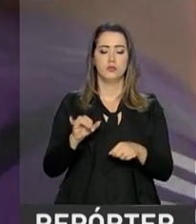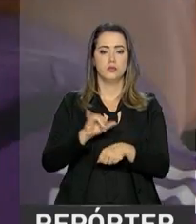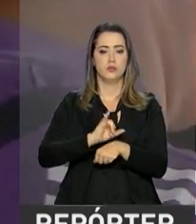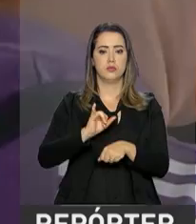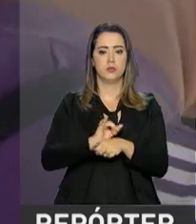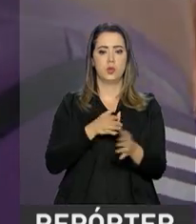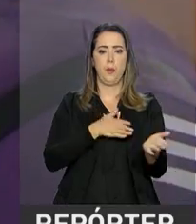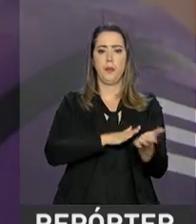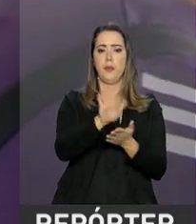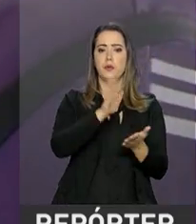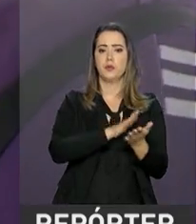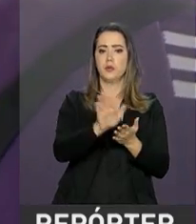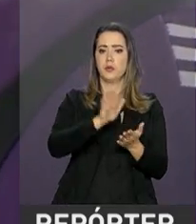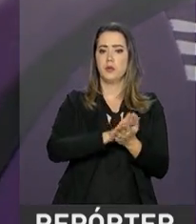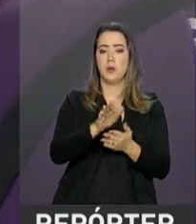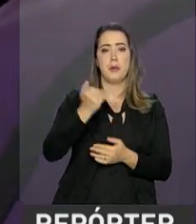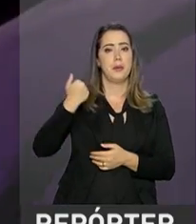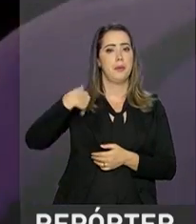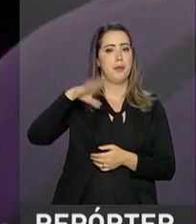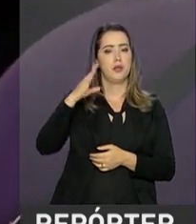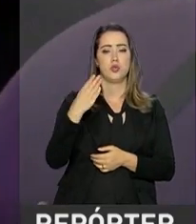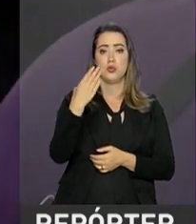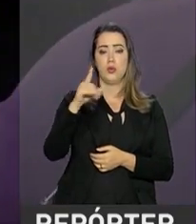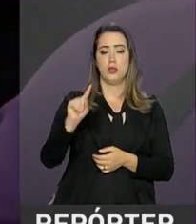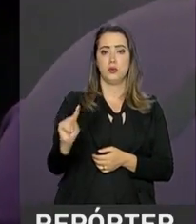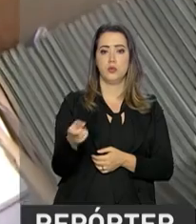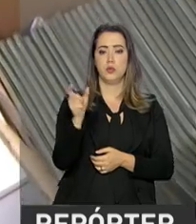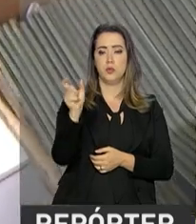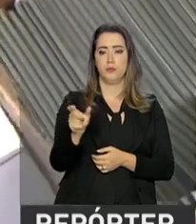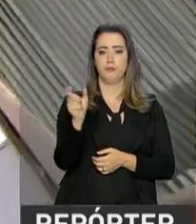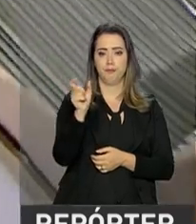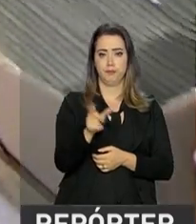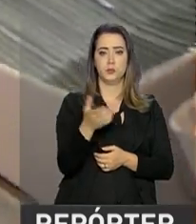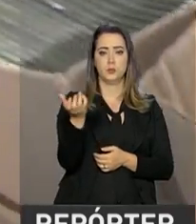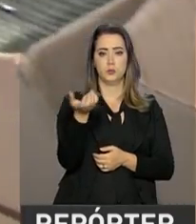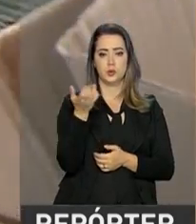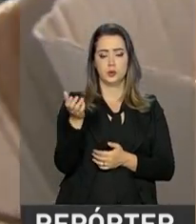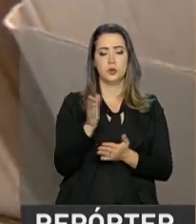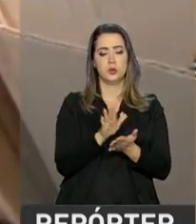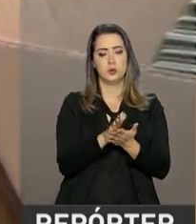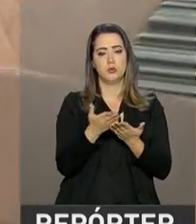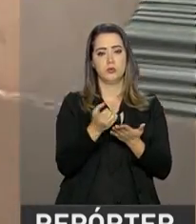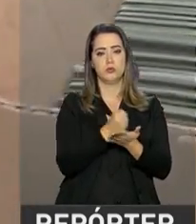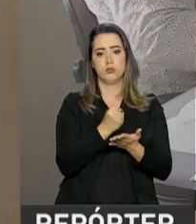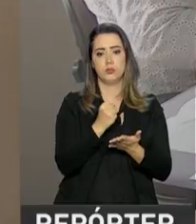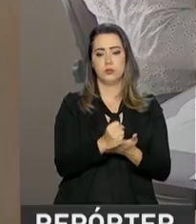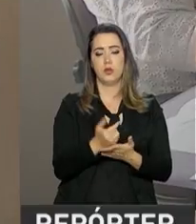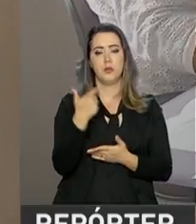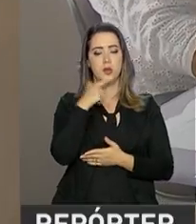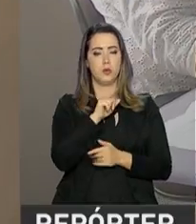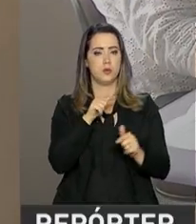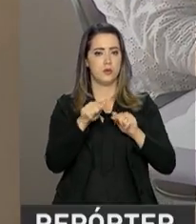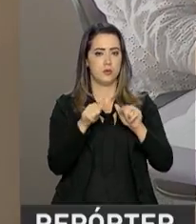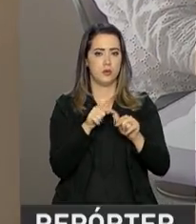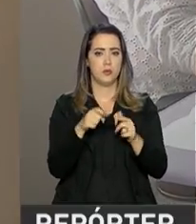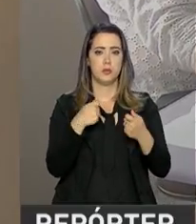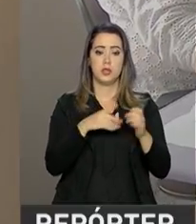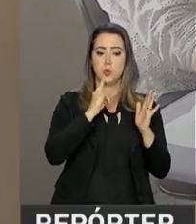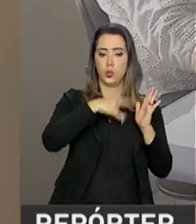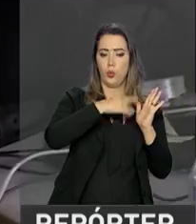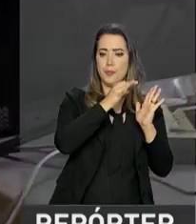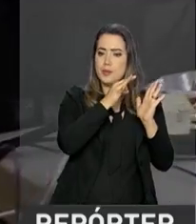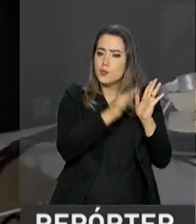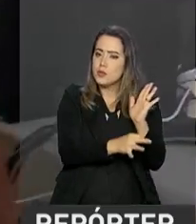em emitiu mais de quatro mil carteiras de trabalho para venezuelanos para conseguir um trabalho além de regularizar a situação